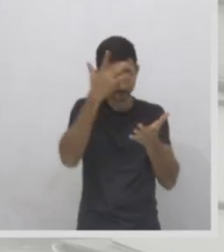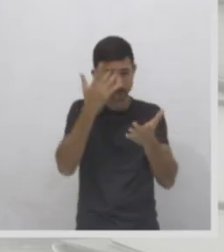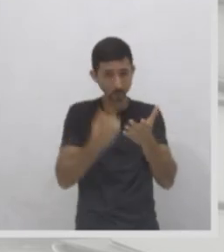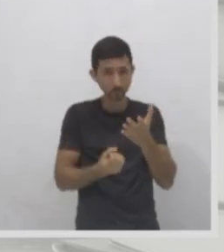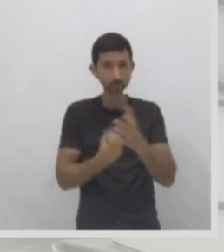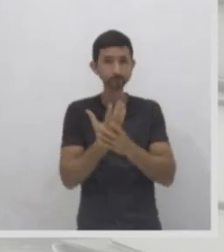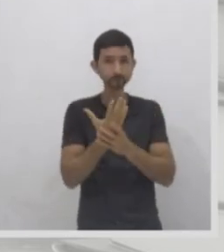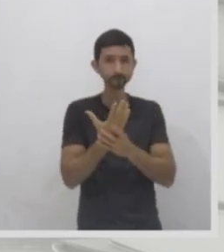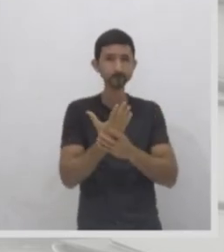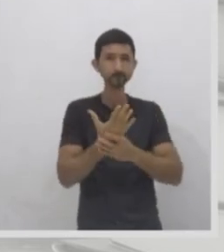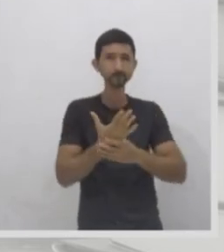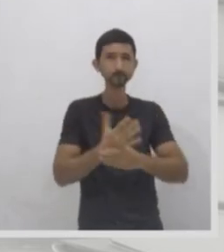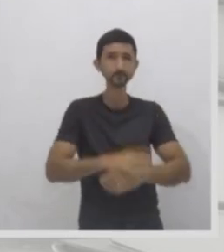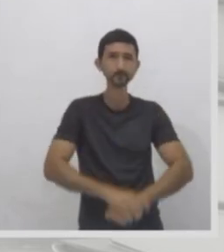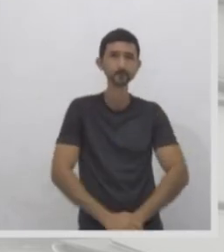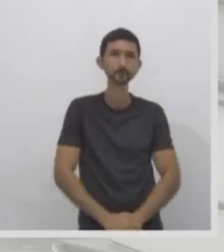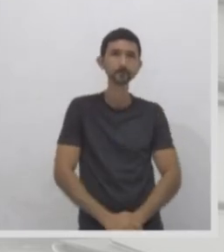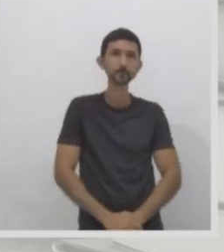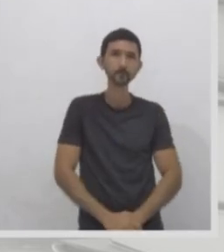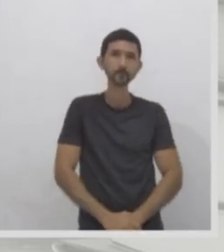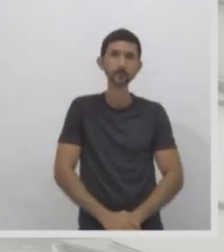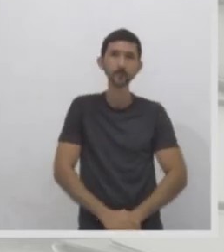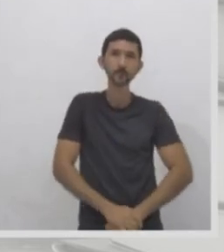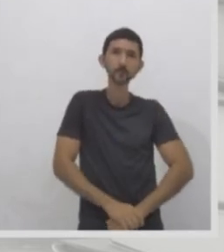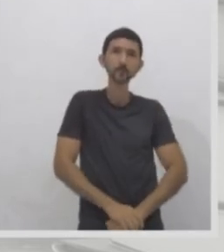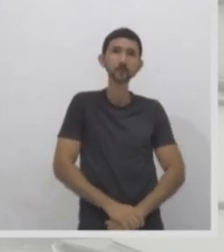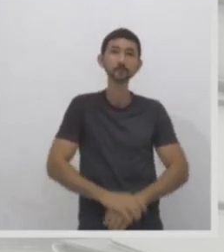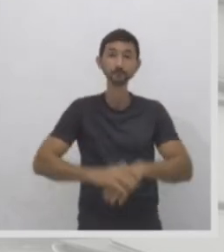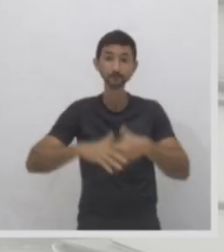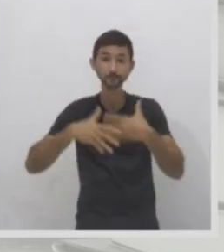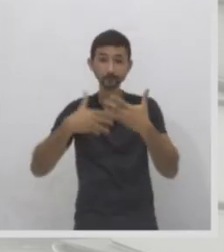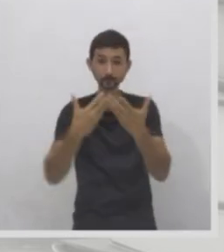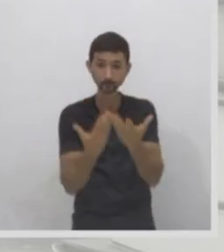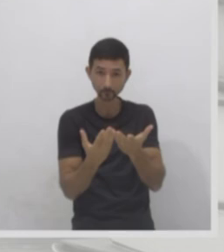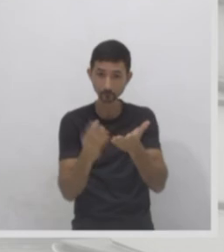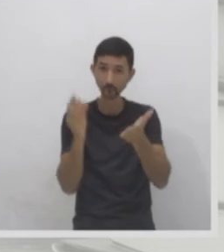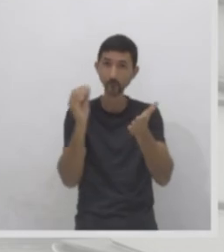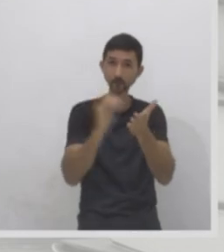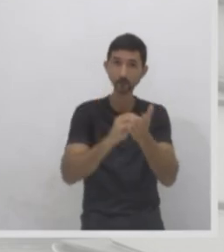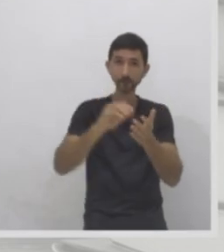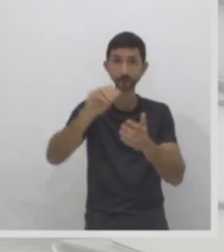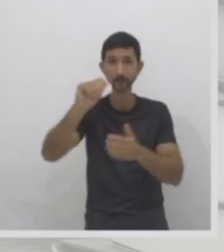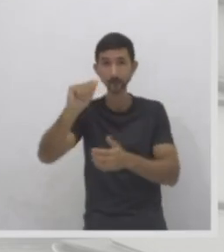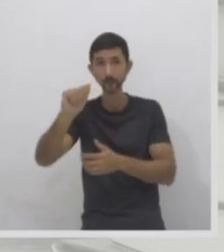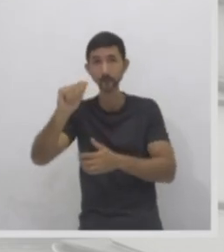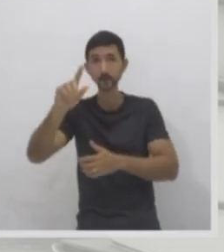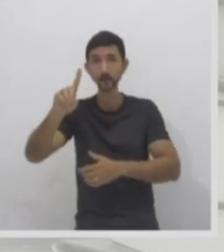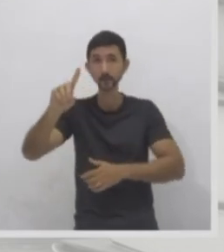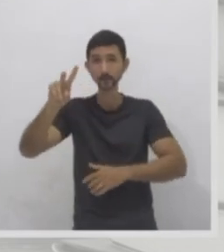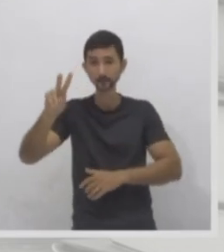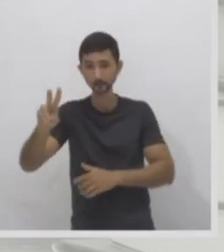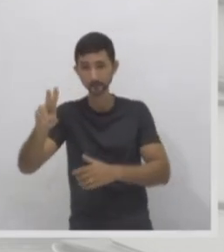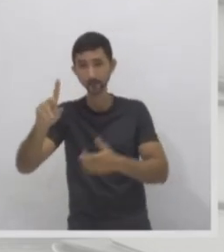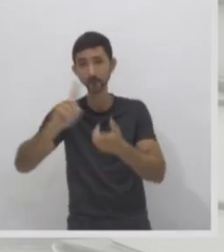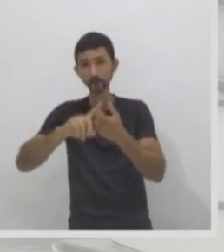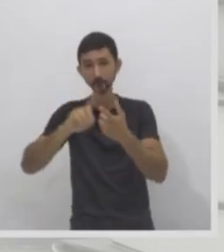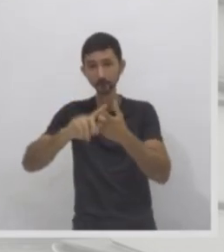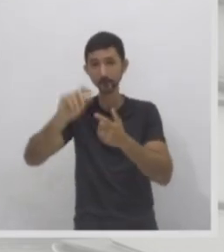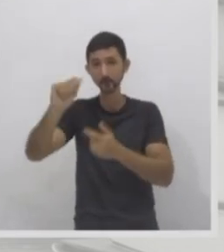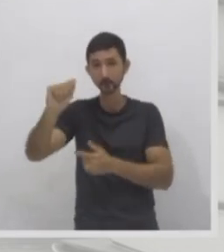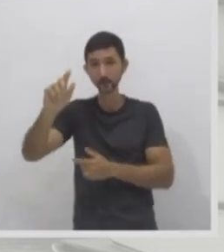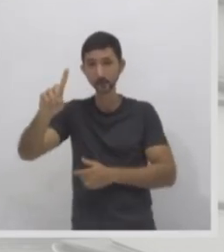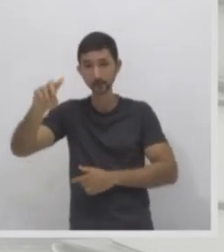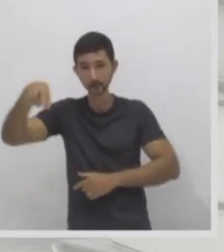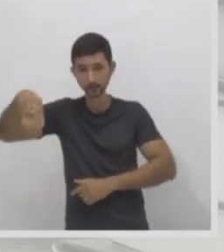texto. Quando eu tenho os adjuntos adverbiais e os adjuntos adnominais,